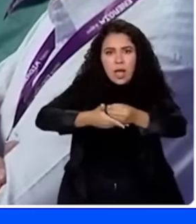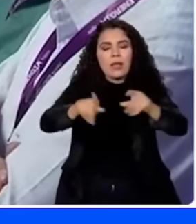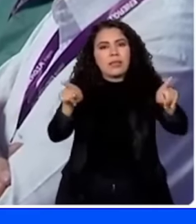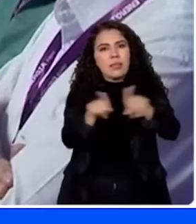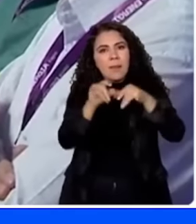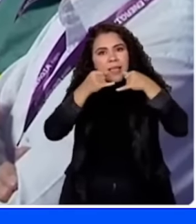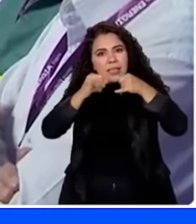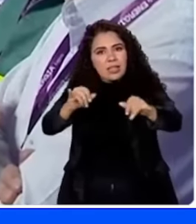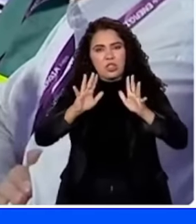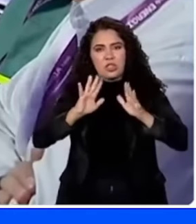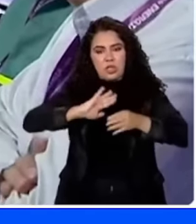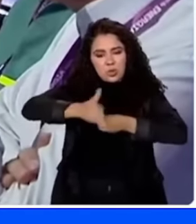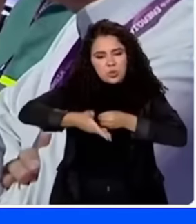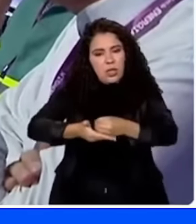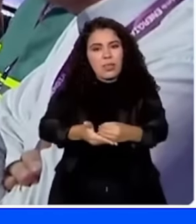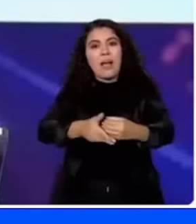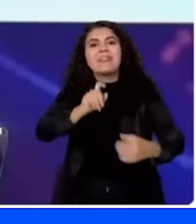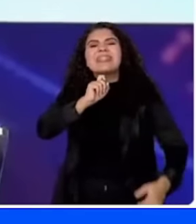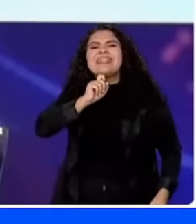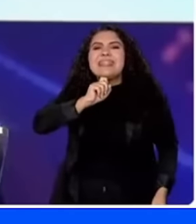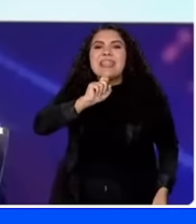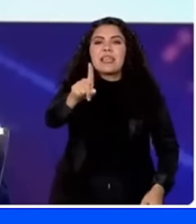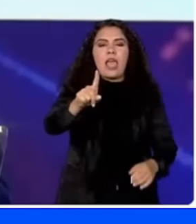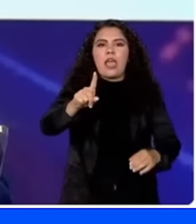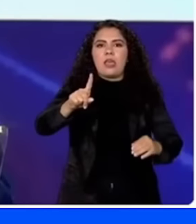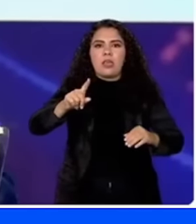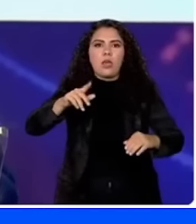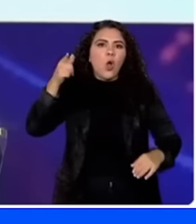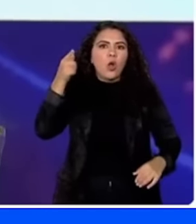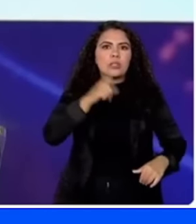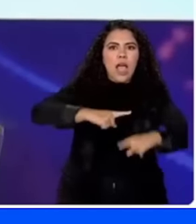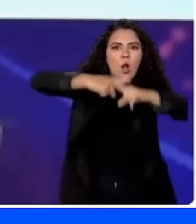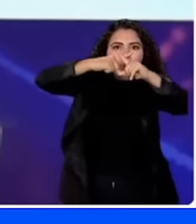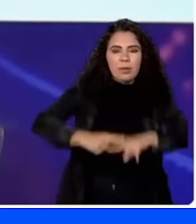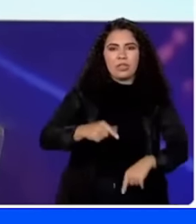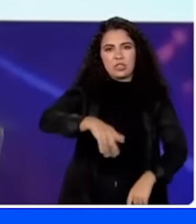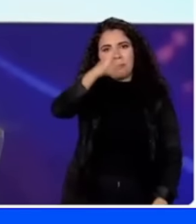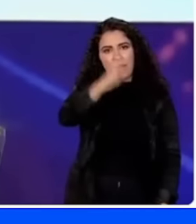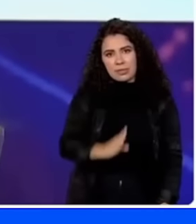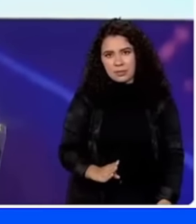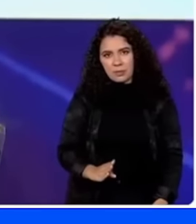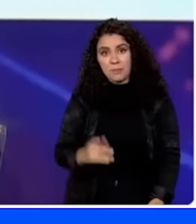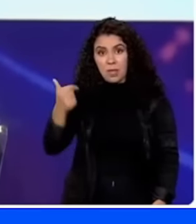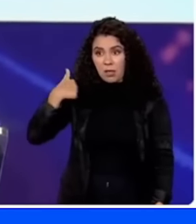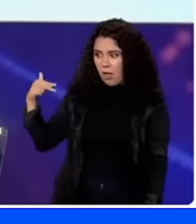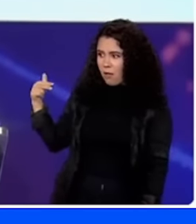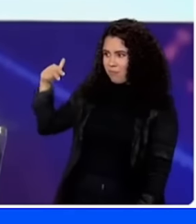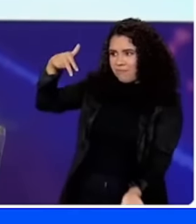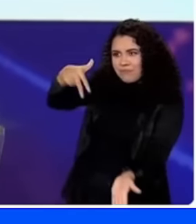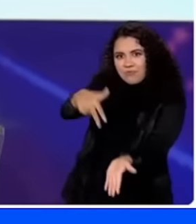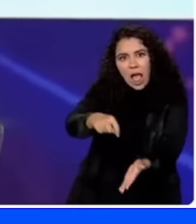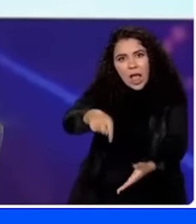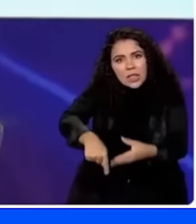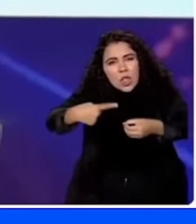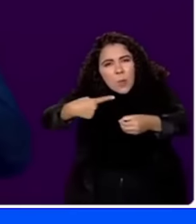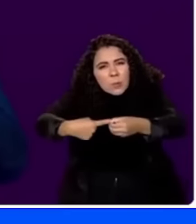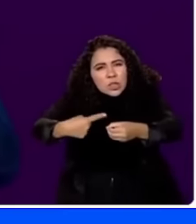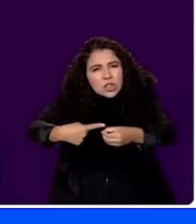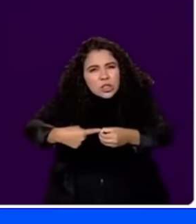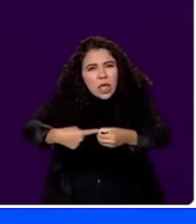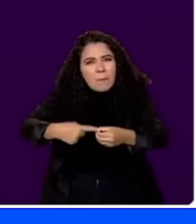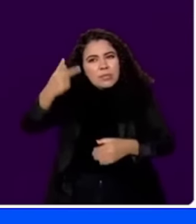limpa. Ninguém consegue competir com o Brasil. E quando eu venho aqui em Guariba visitar uma